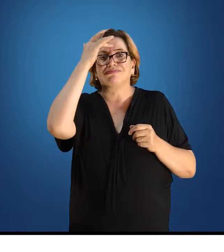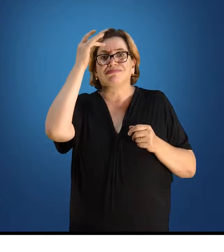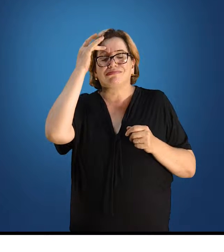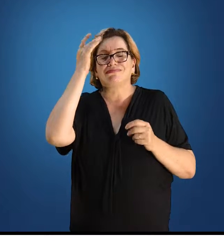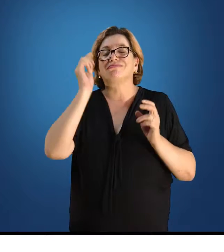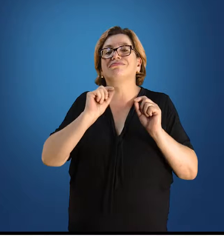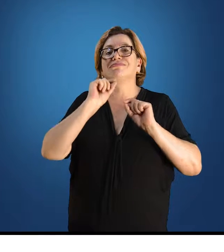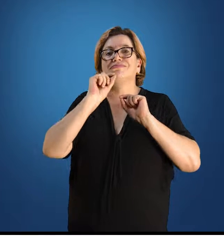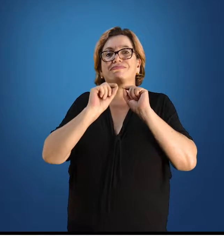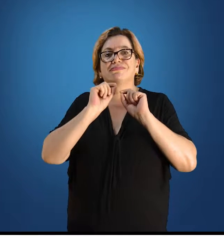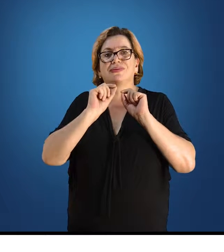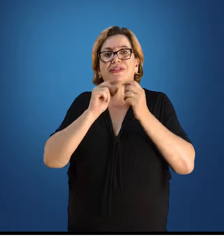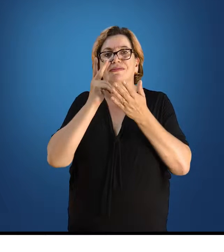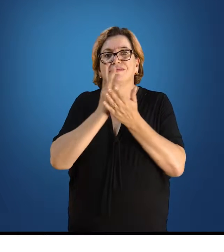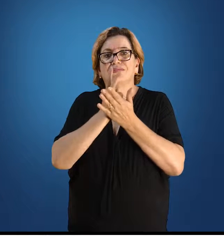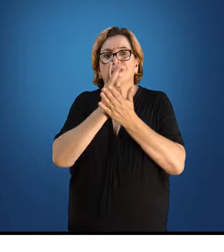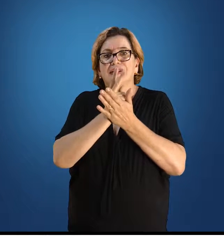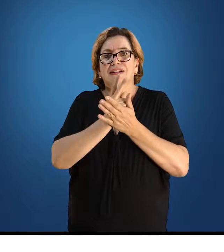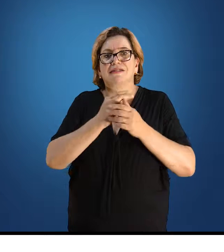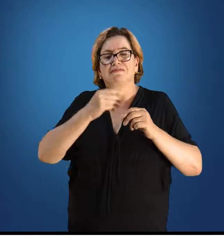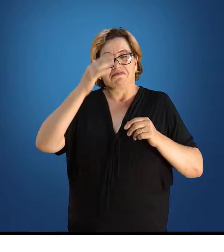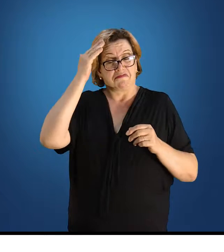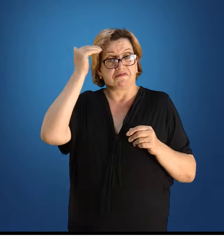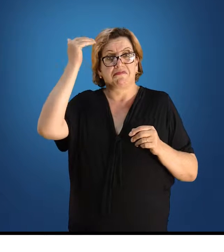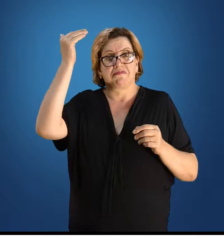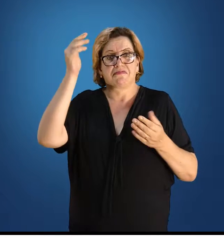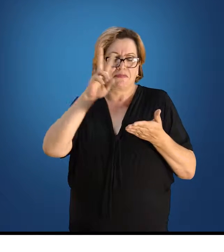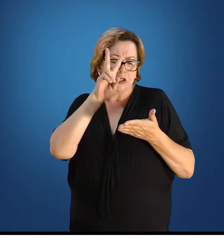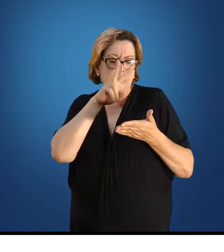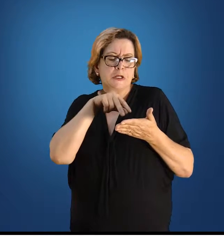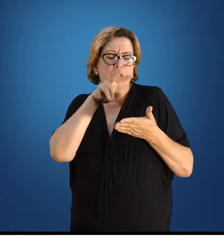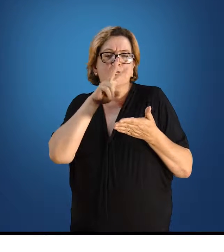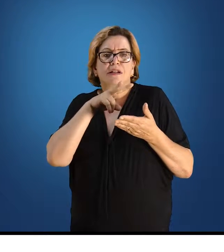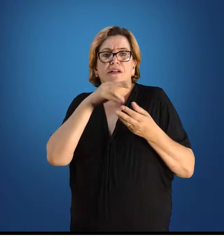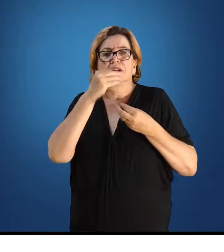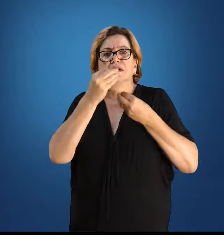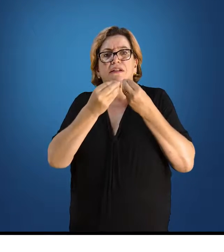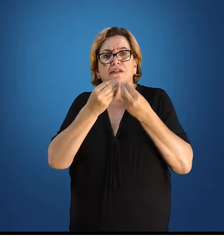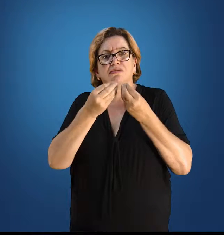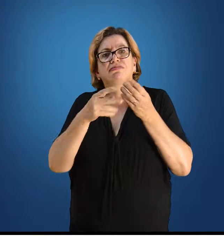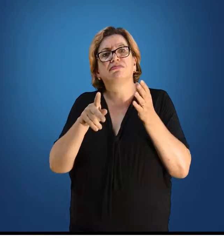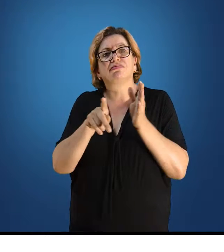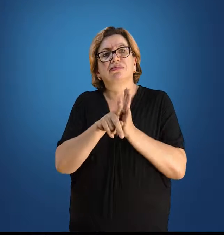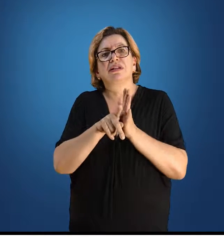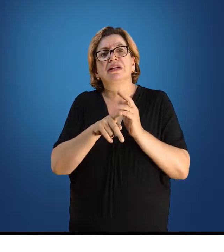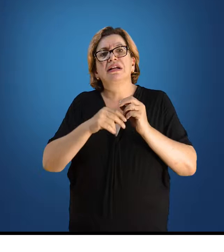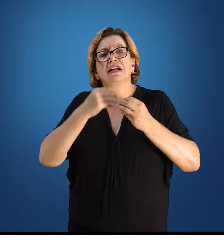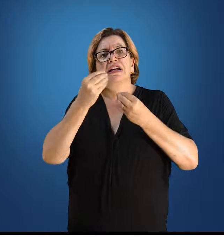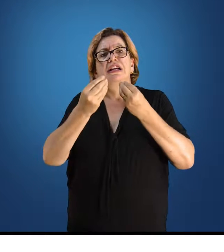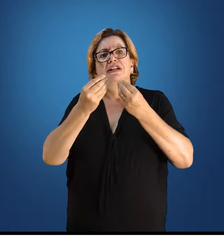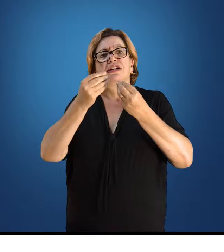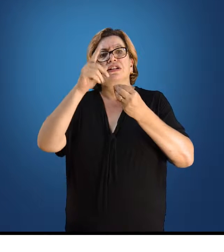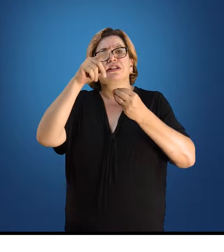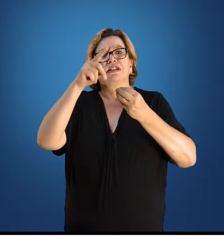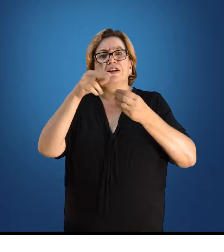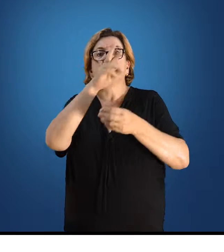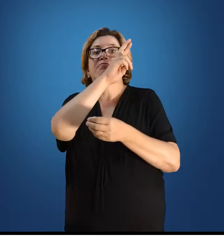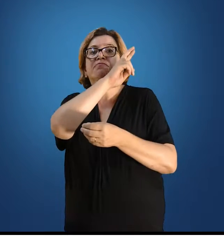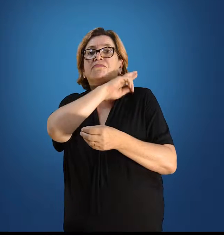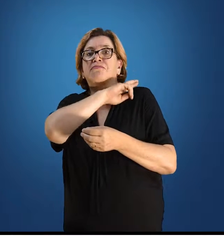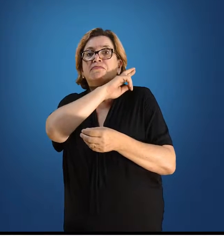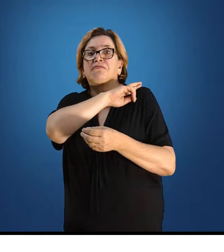cientista, geralmente um cientista renomado, de prestígio, né, na comunidade que ele atua, e que é o